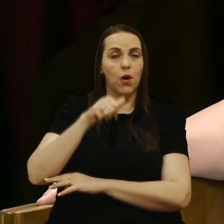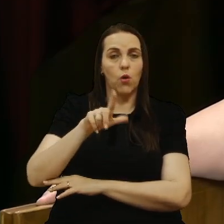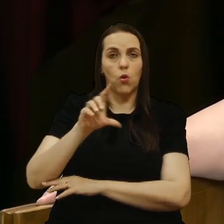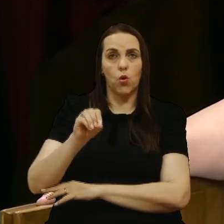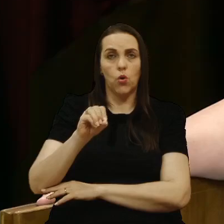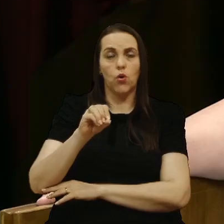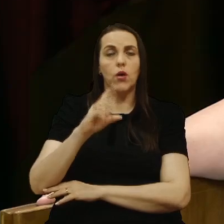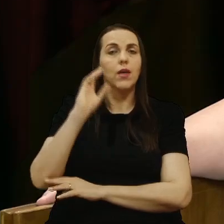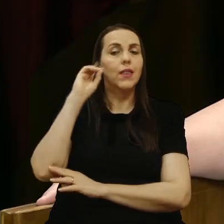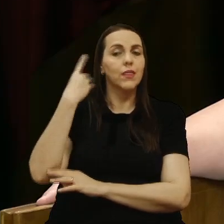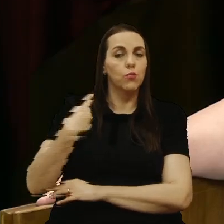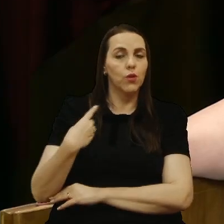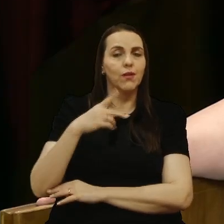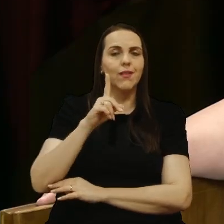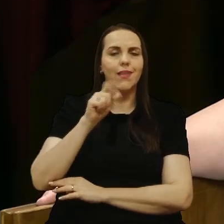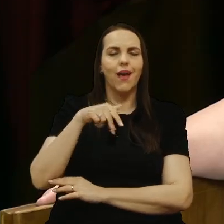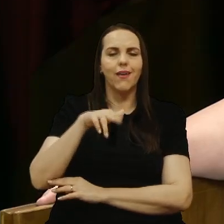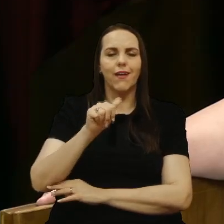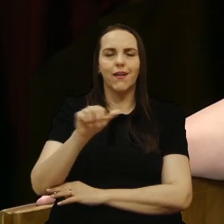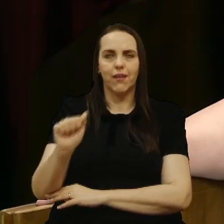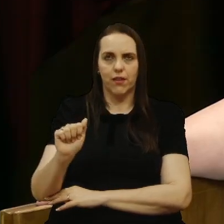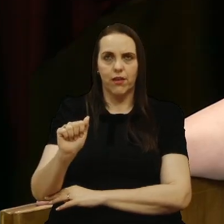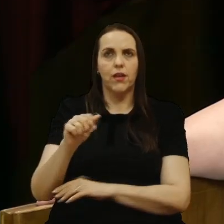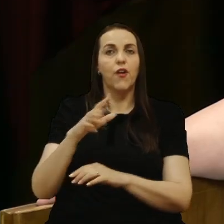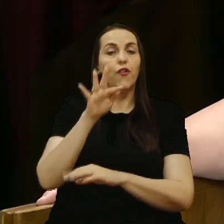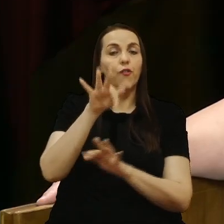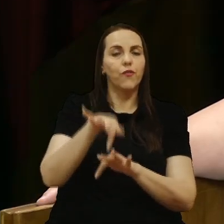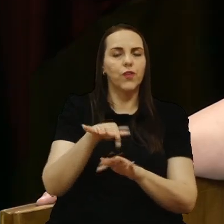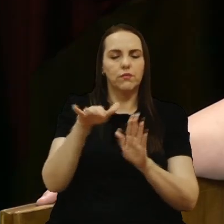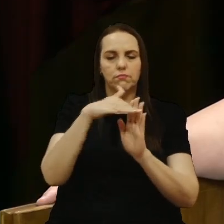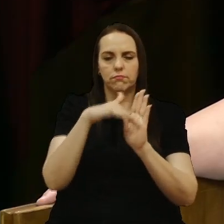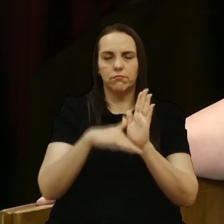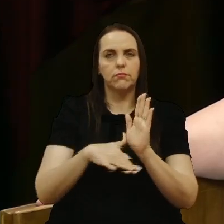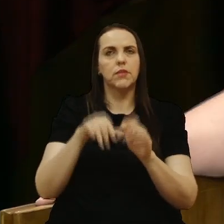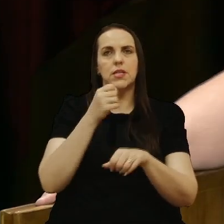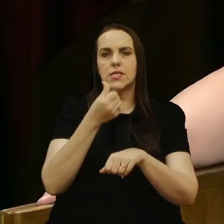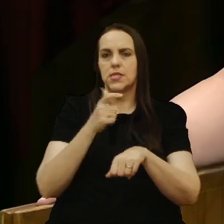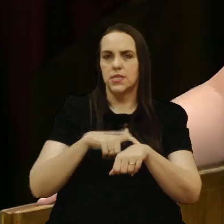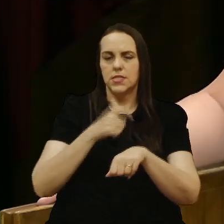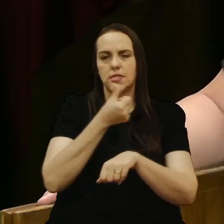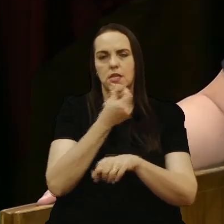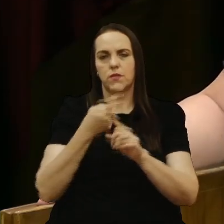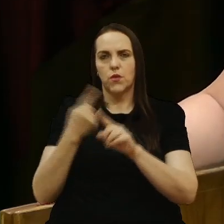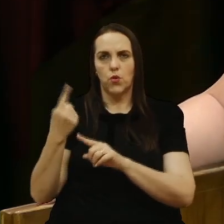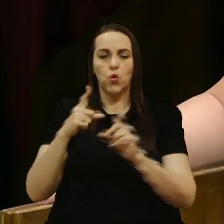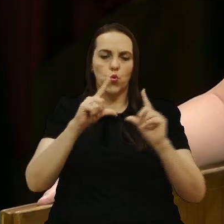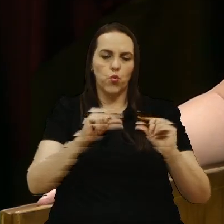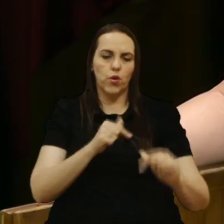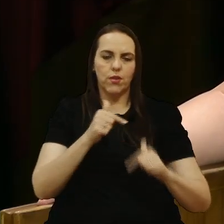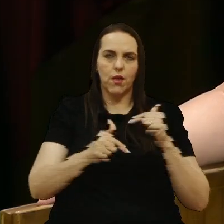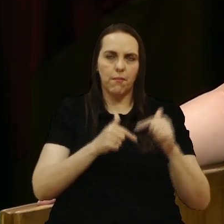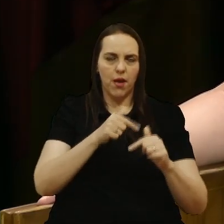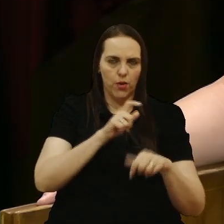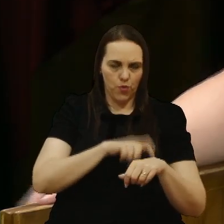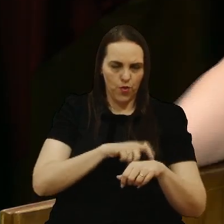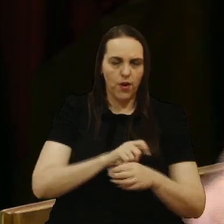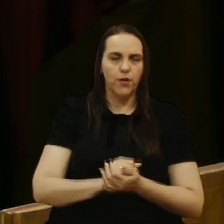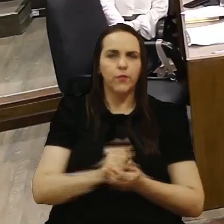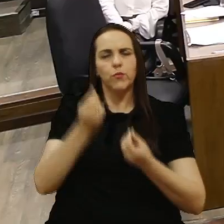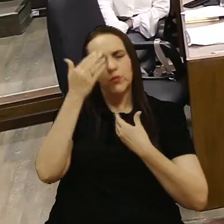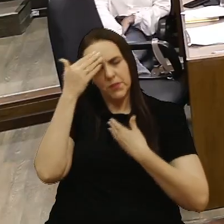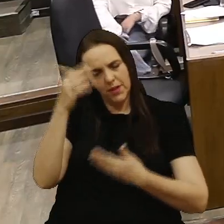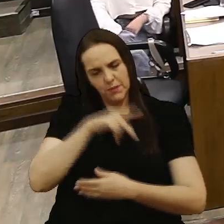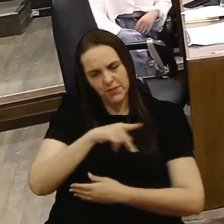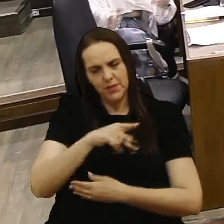Daiana Santos sobre esse tema, fim da escala 6x1 e a redução da jornada de trabalho. Muito obrigado, presidente, muito obrigado a todos.